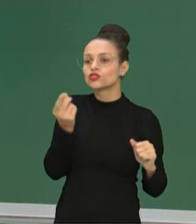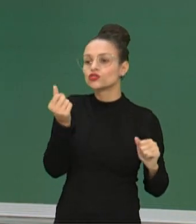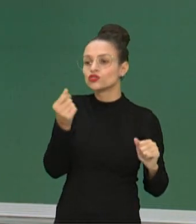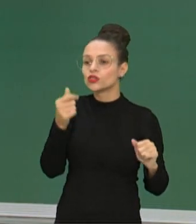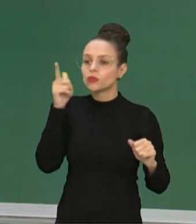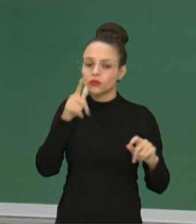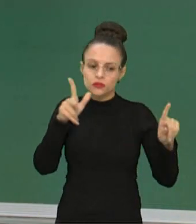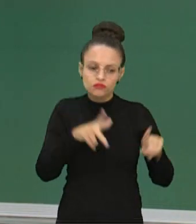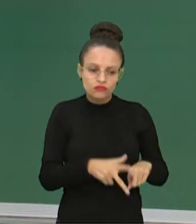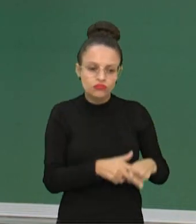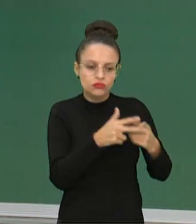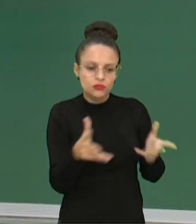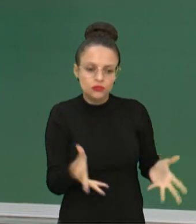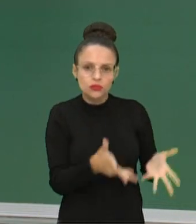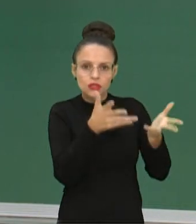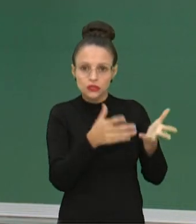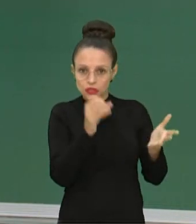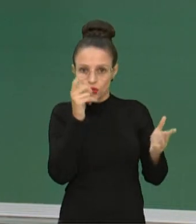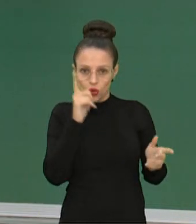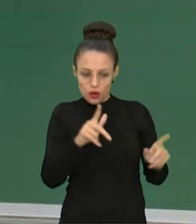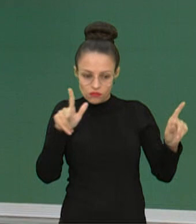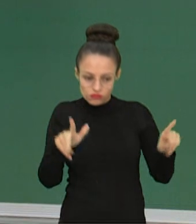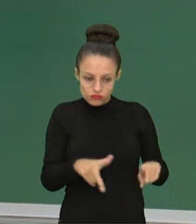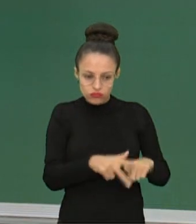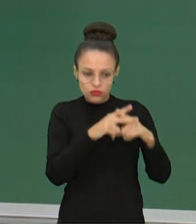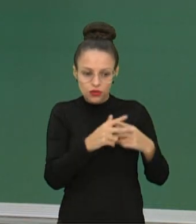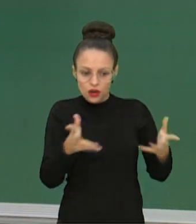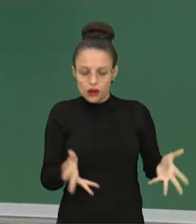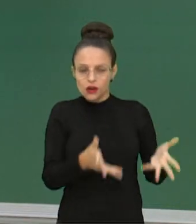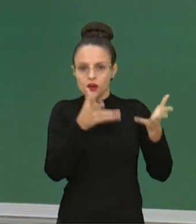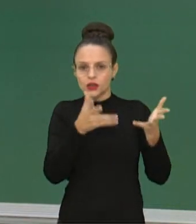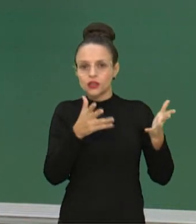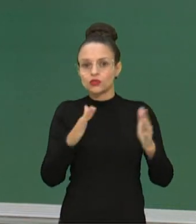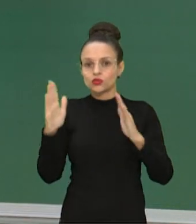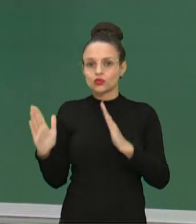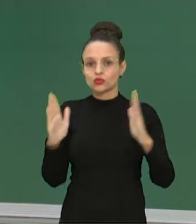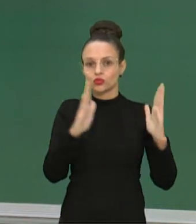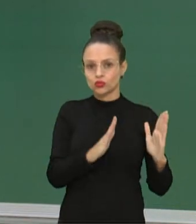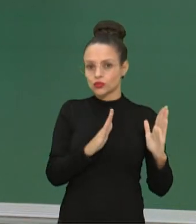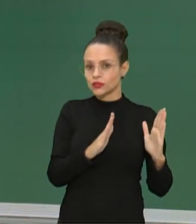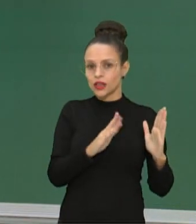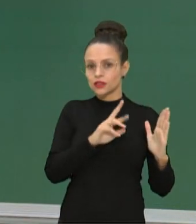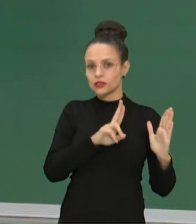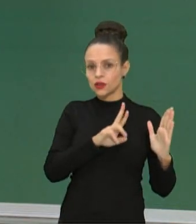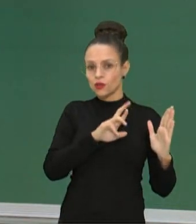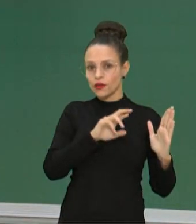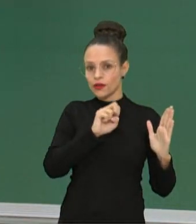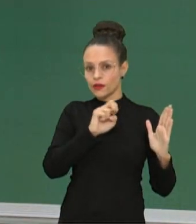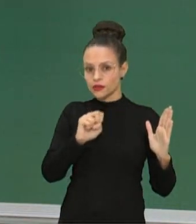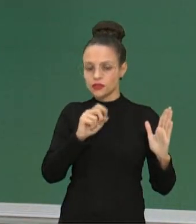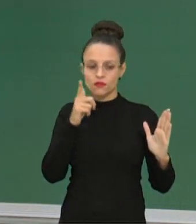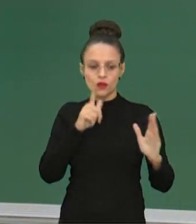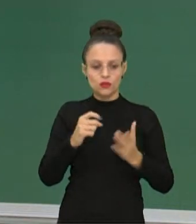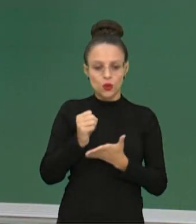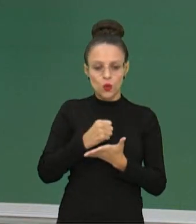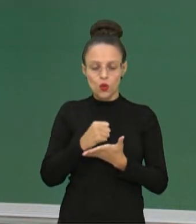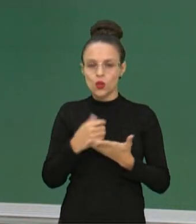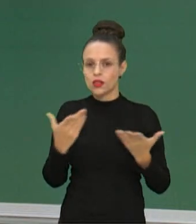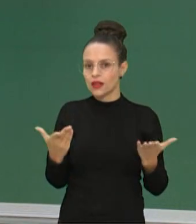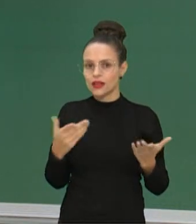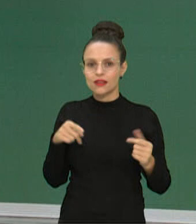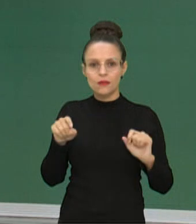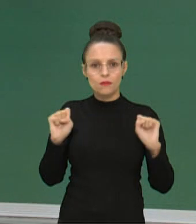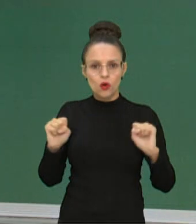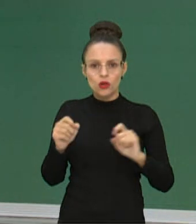se reconstruírem, porque se eles se reconstruírem, eles não ficarão do lado dos soviéticos, a gente não vai conseguir controlar e os